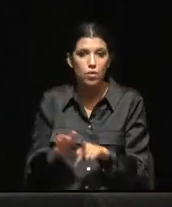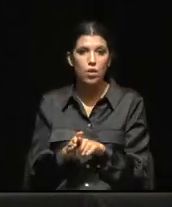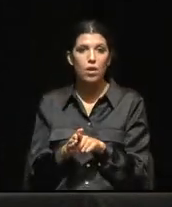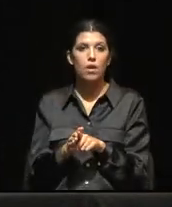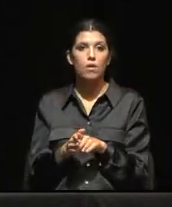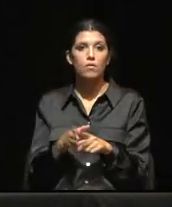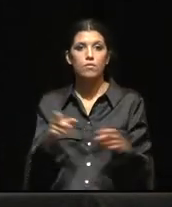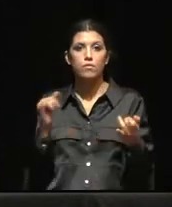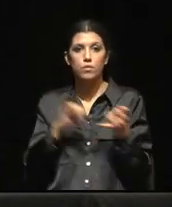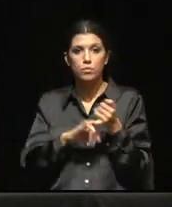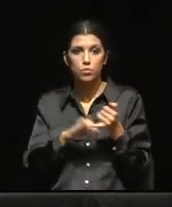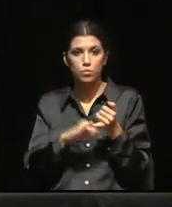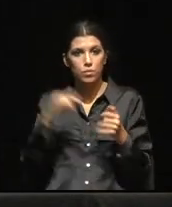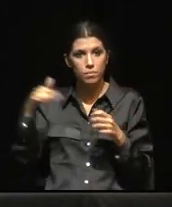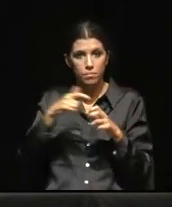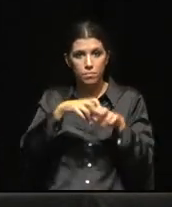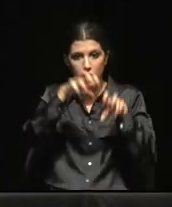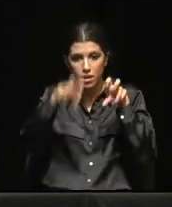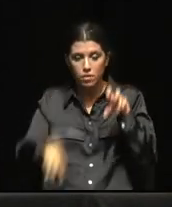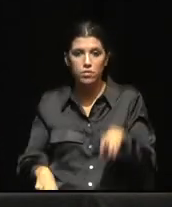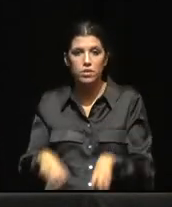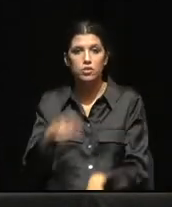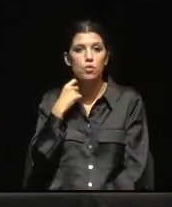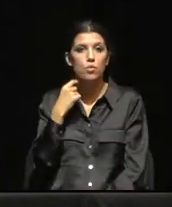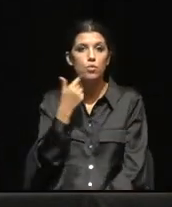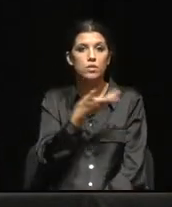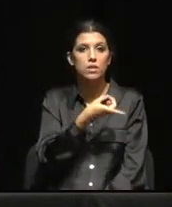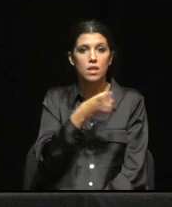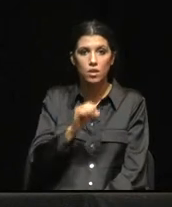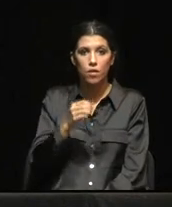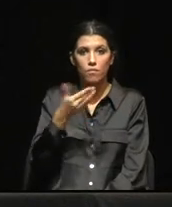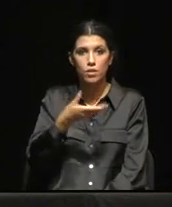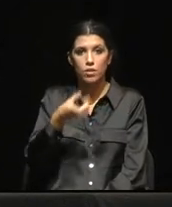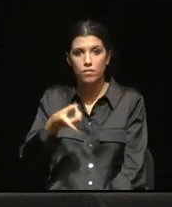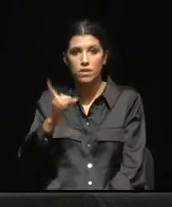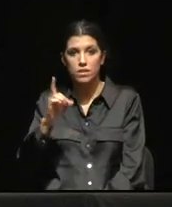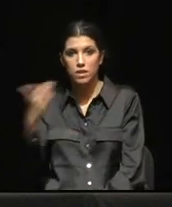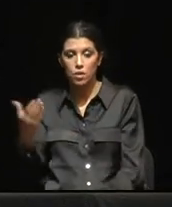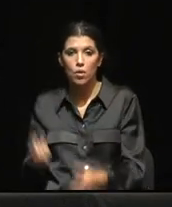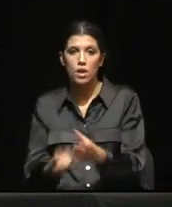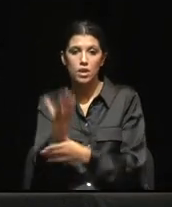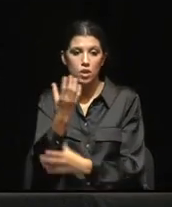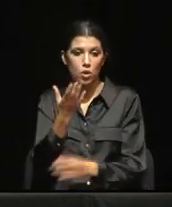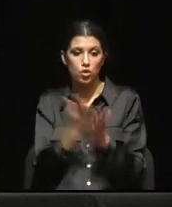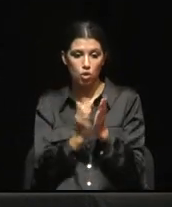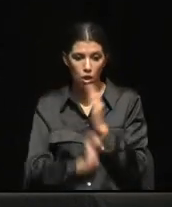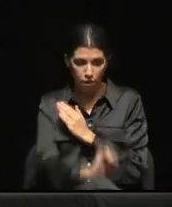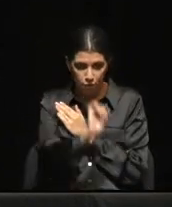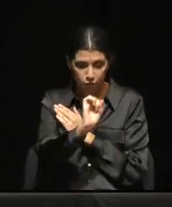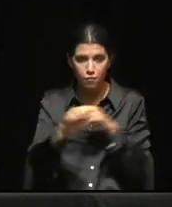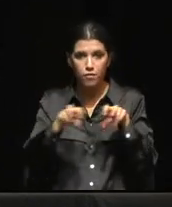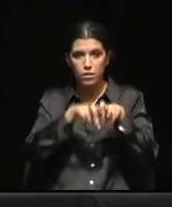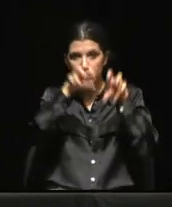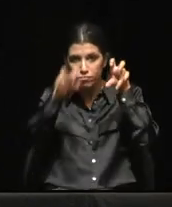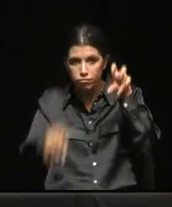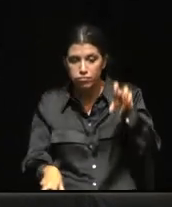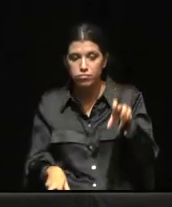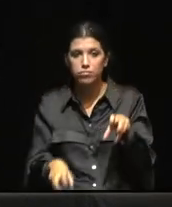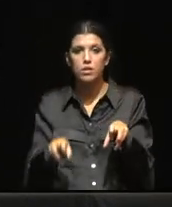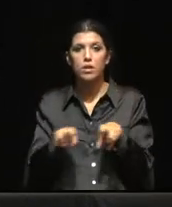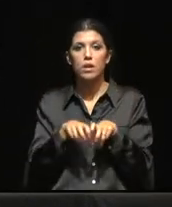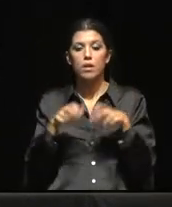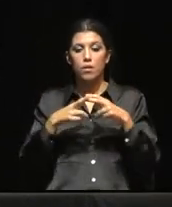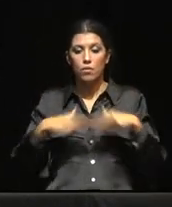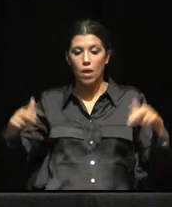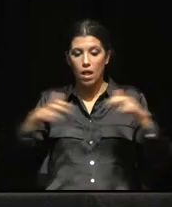número 19406 curso 109 19981 fundou a sua escola de paraquedismo e queda livre a queda livre